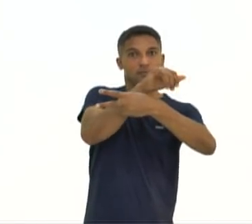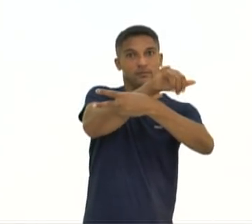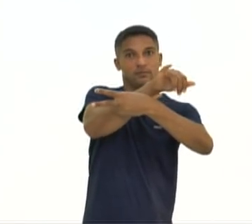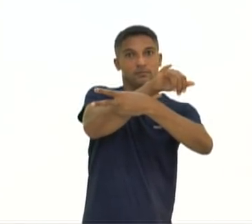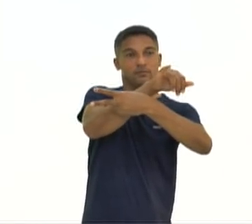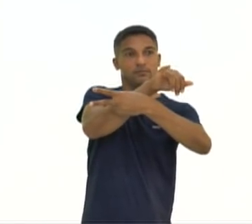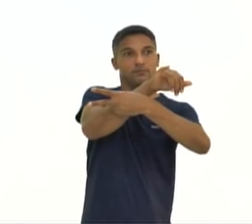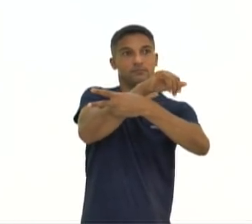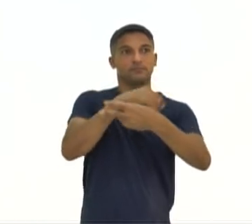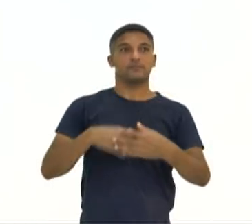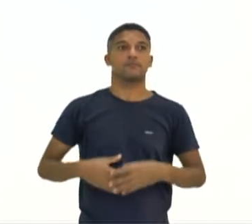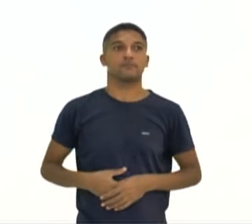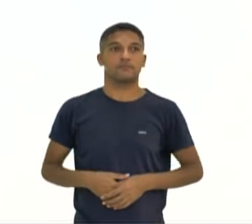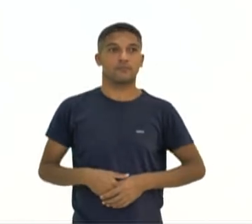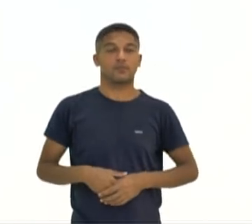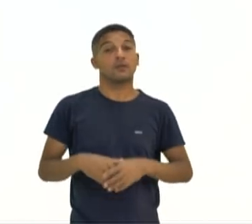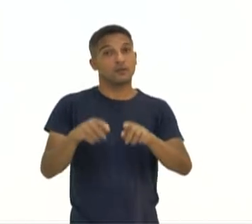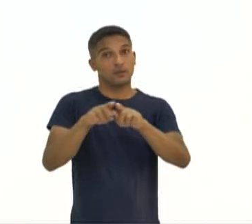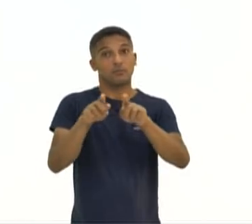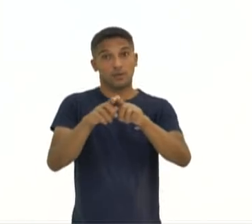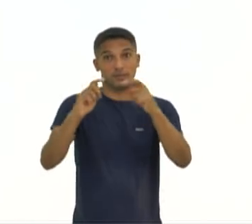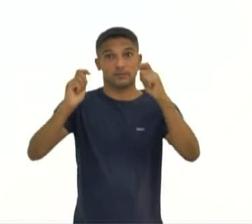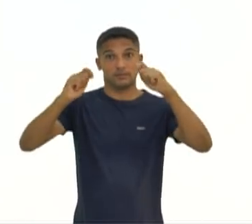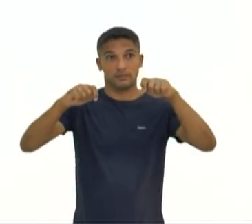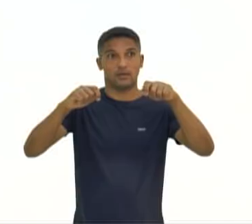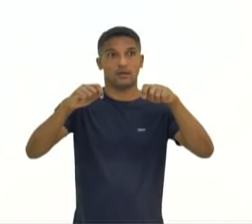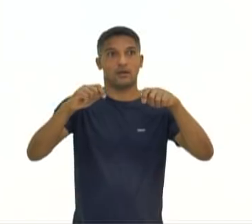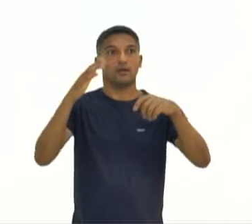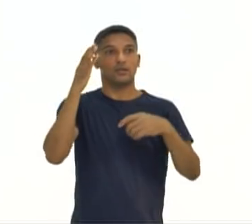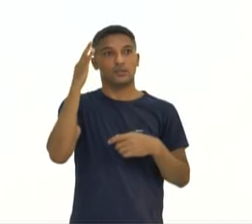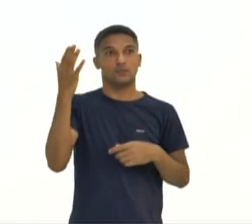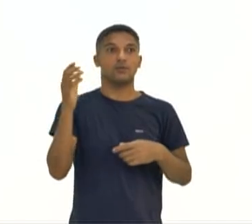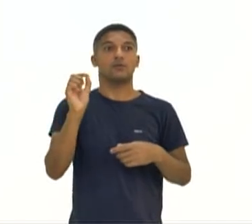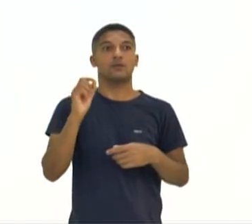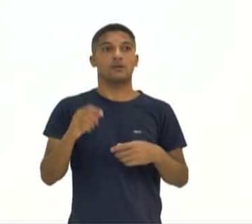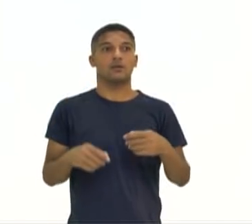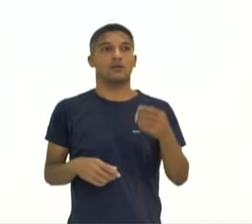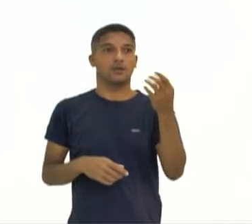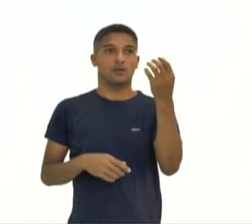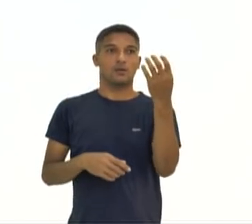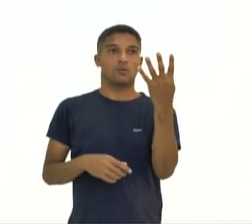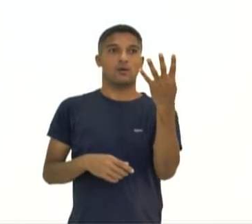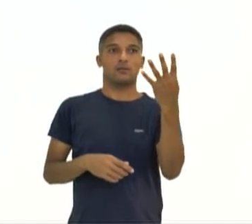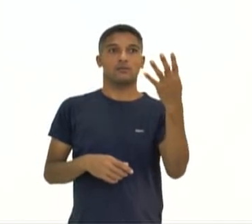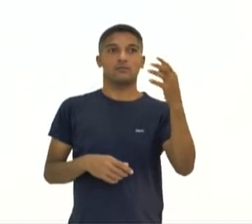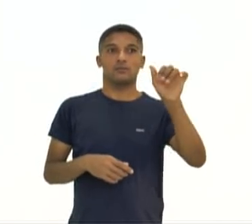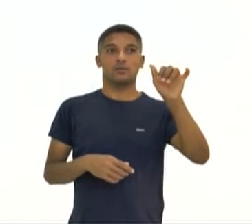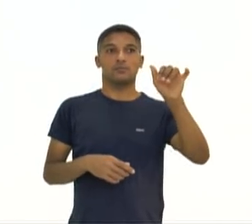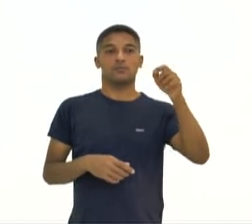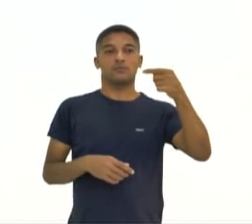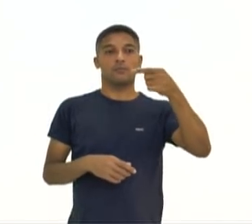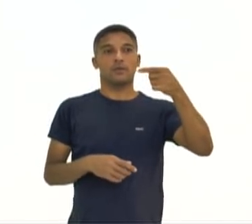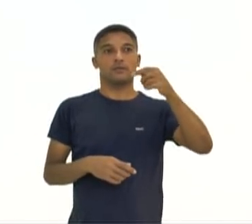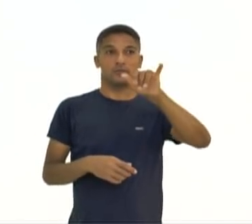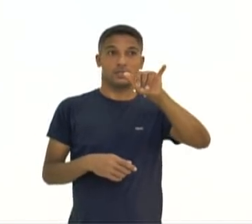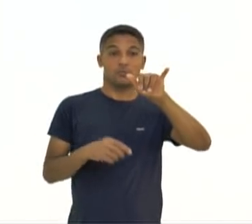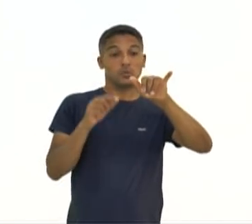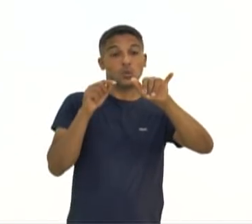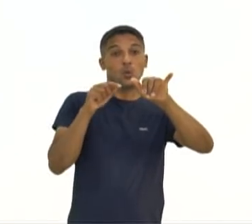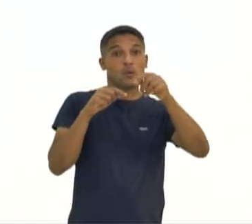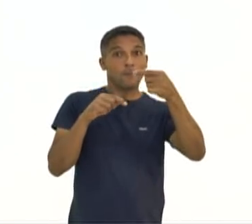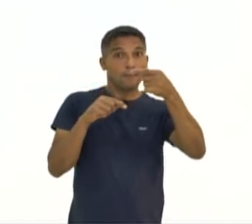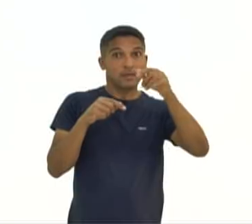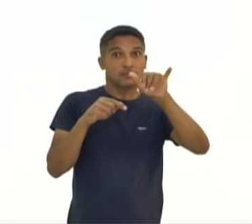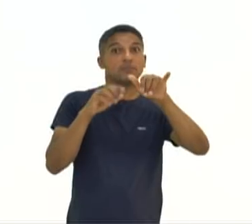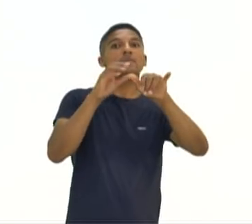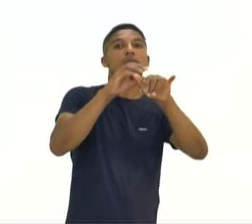também? Colocar menos y desse lado e menos y desse lado e eliminaria da